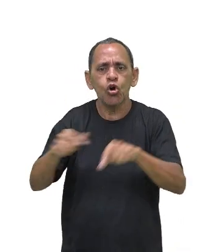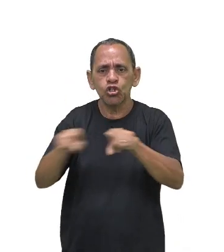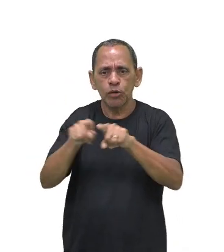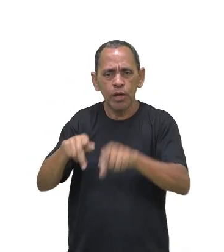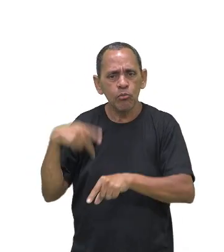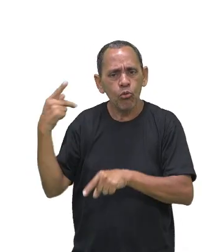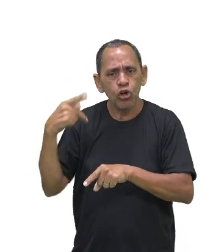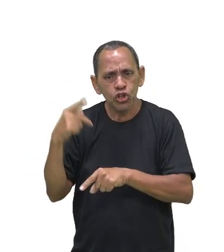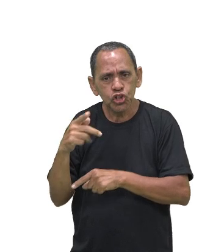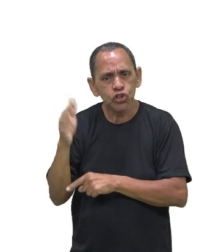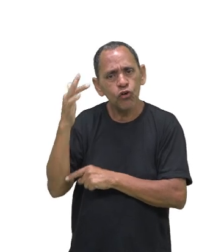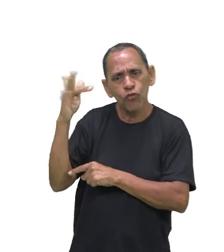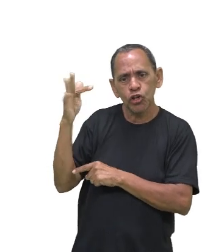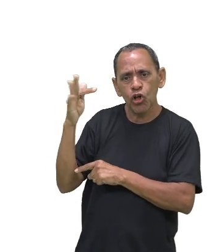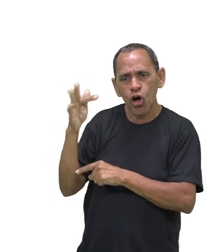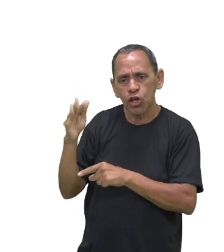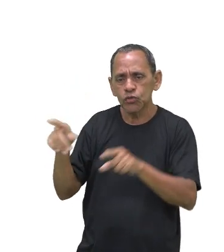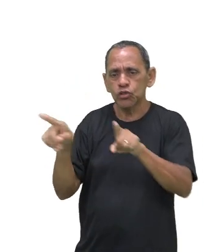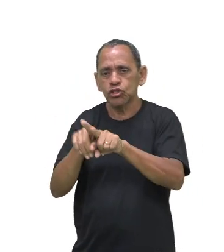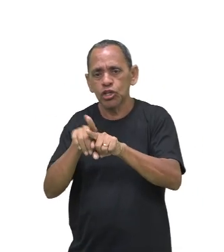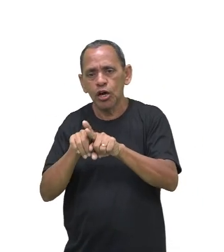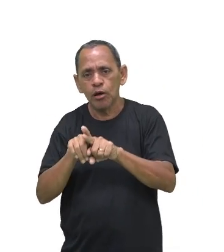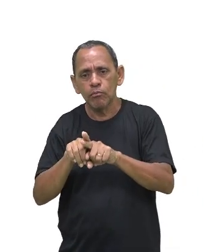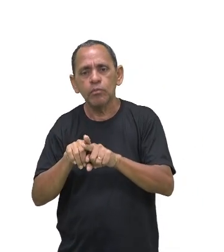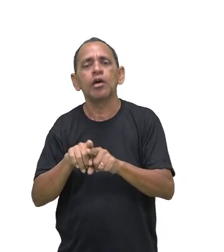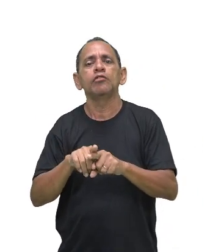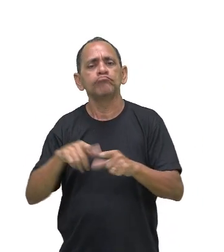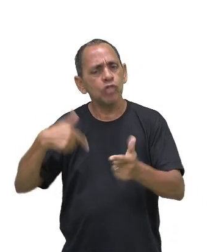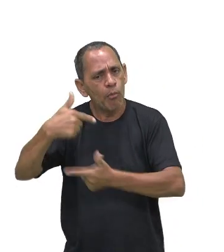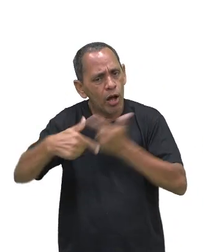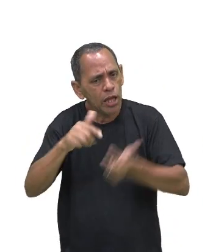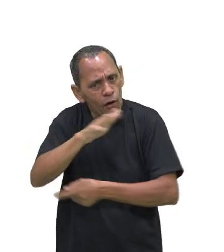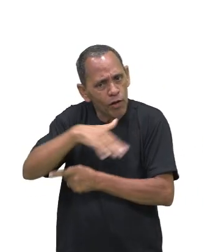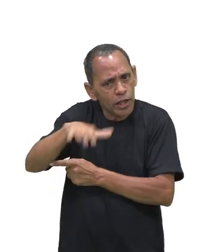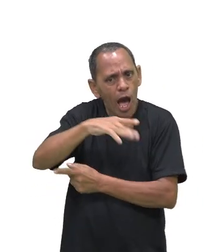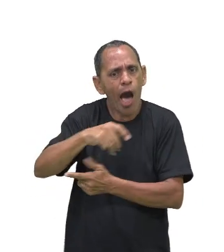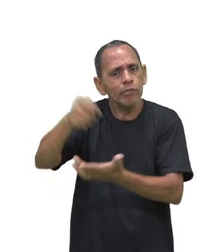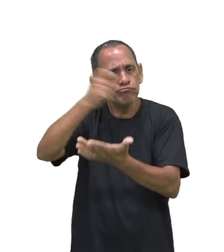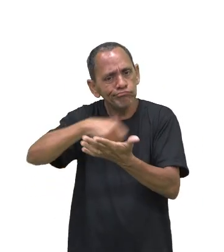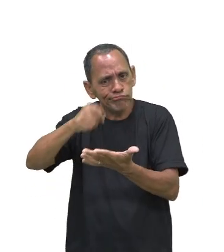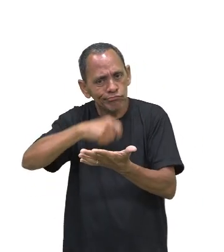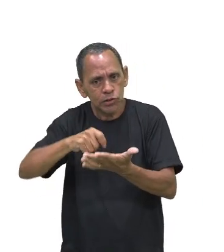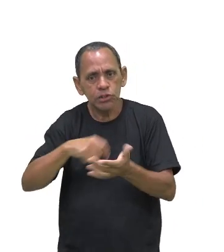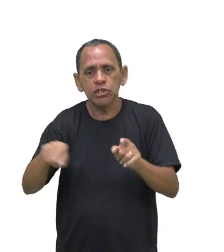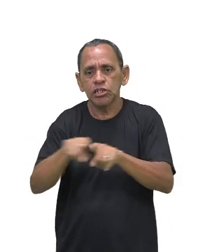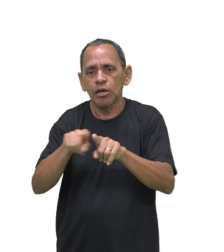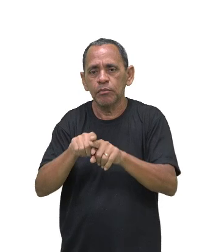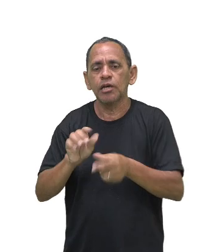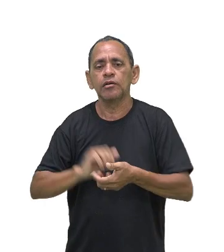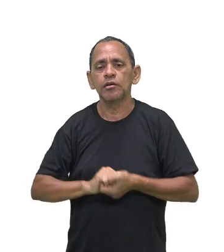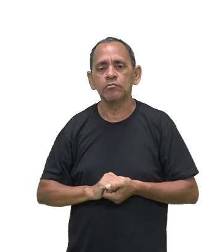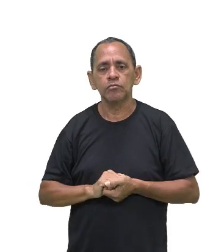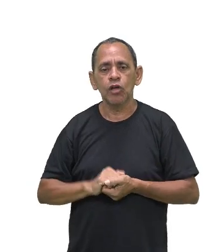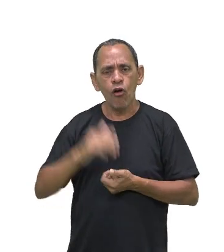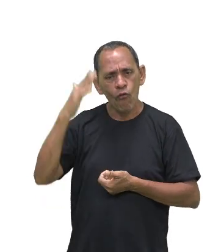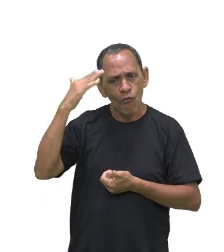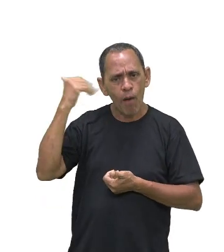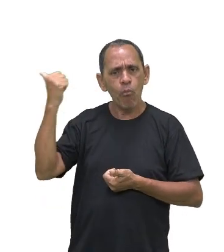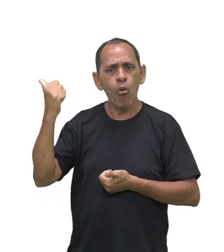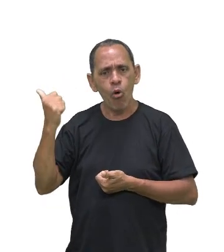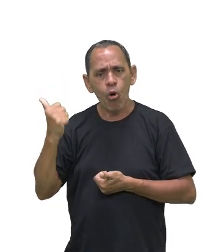político e editor brasileiro. Sim, Caio Prado Júnior, como é conhecido no meio